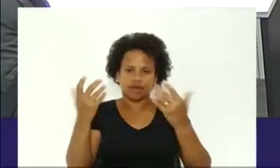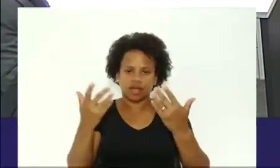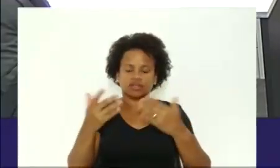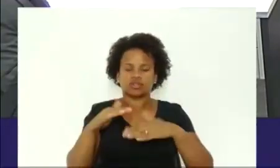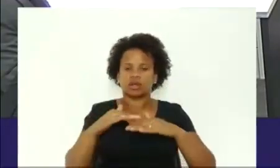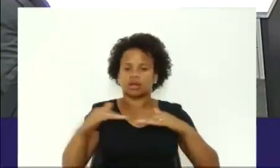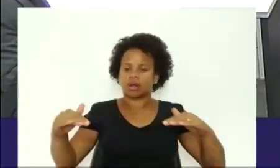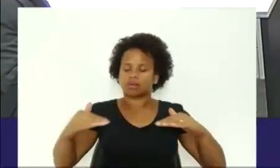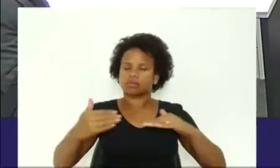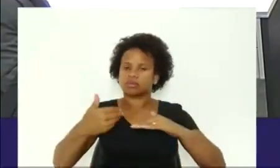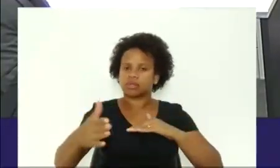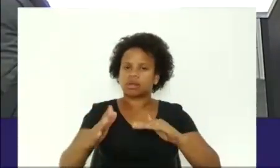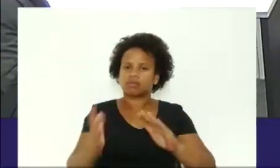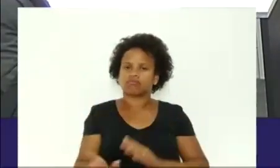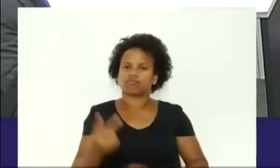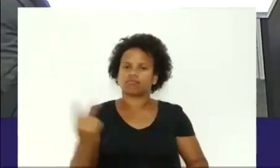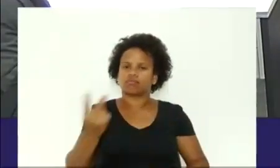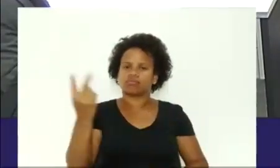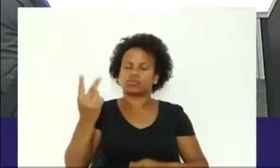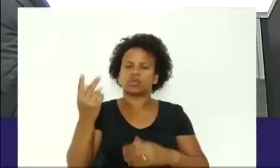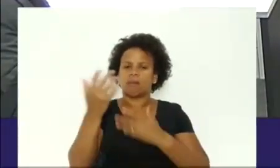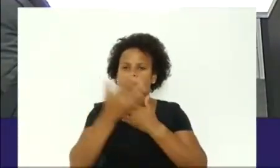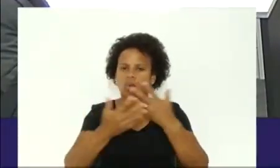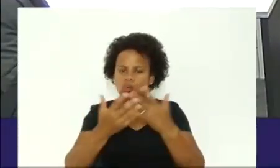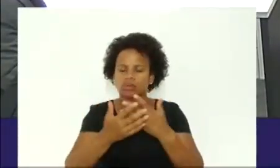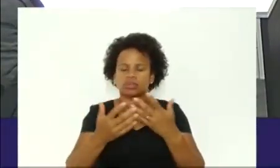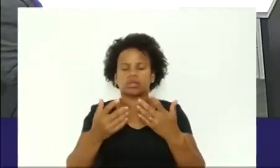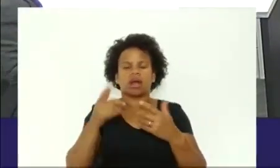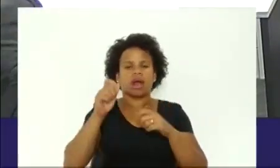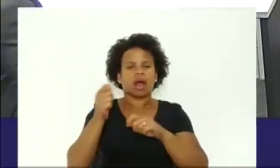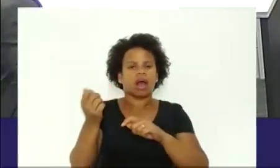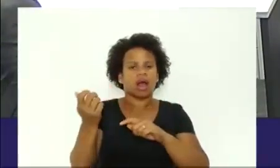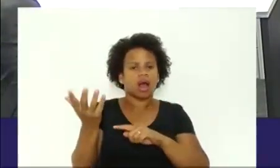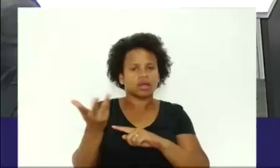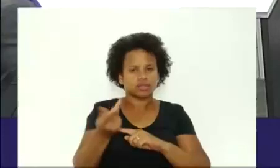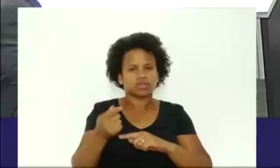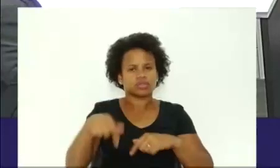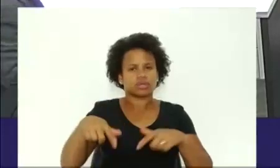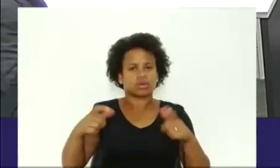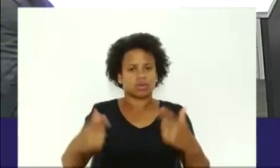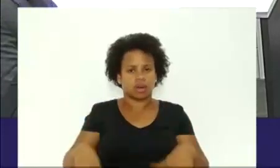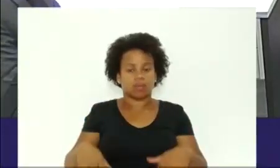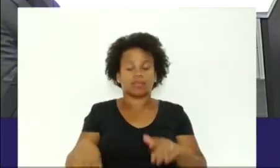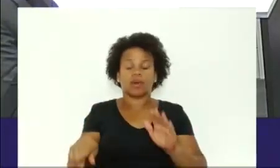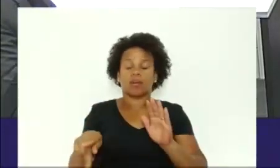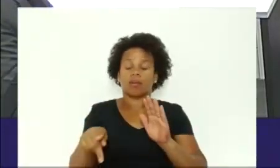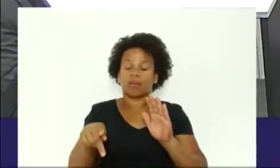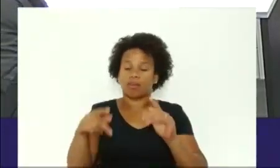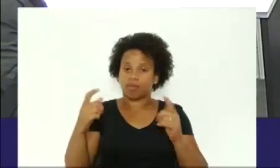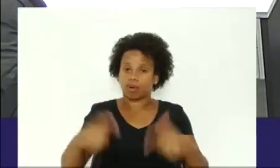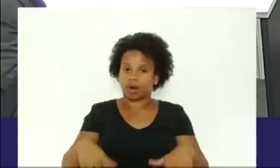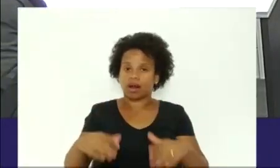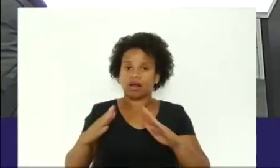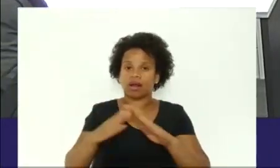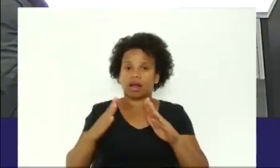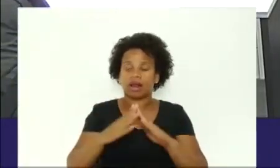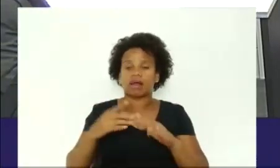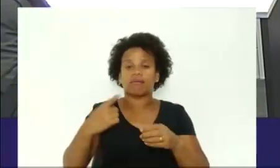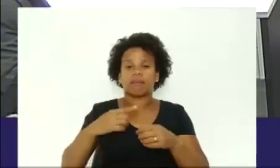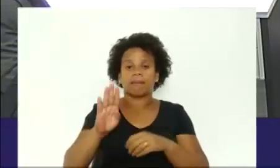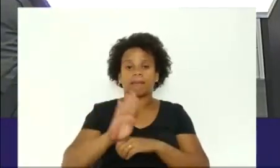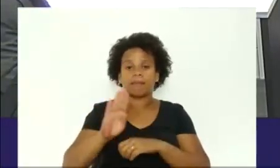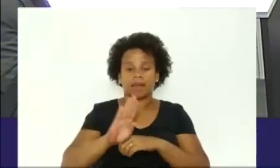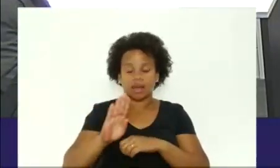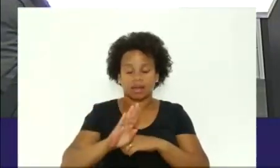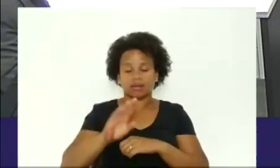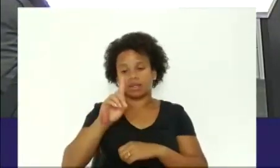locais. Morando alguns anos no bairro Demétria, há 14 anos passou a organizar o bloco carnavalesco Unidos da